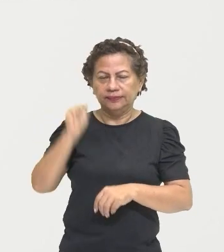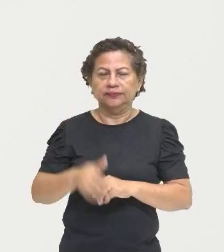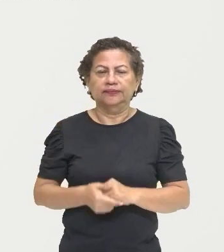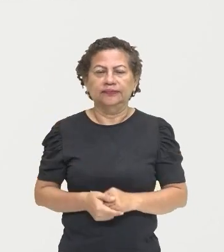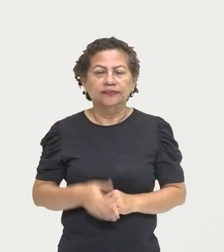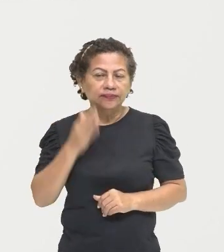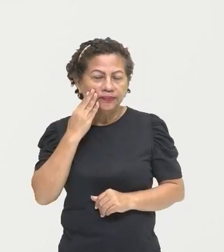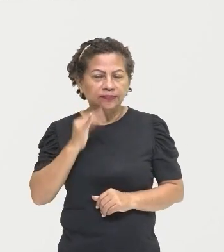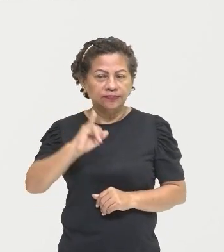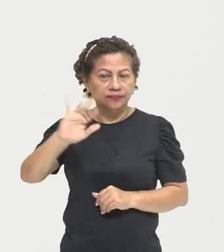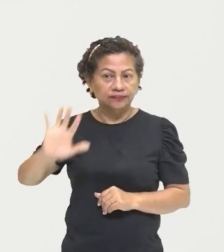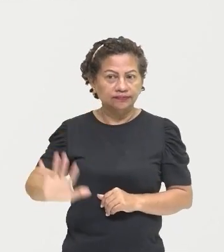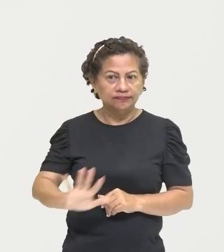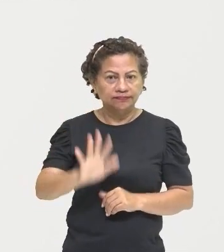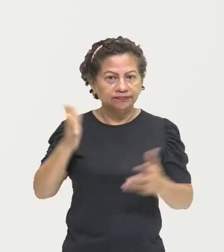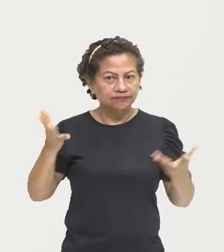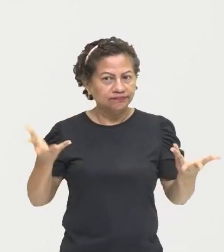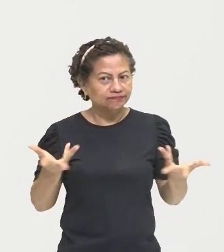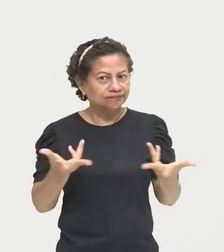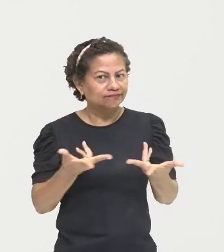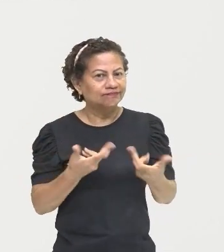imagem bonita, tá certo?